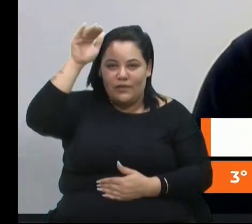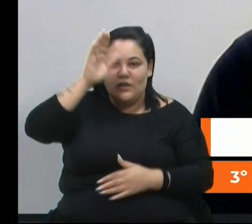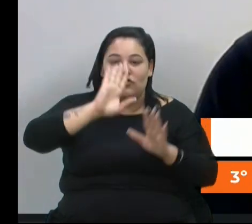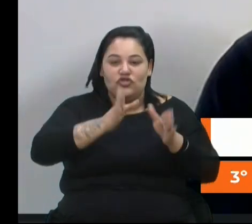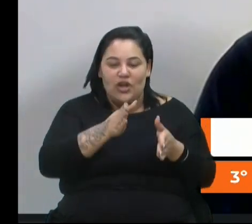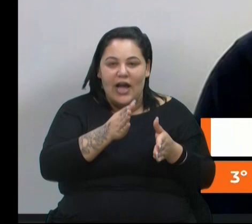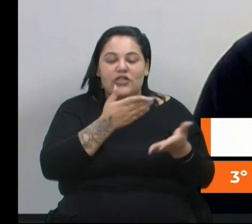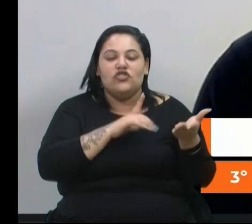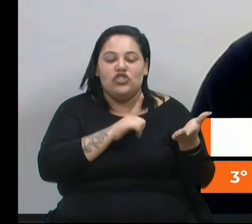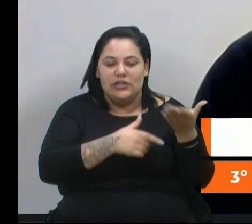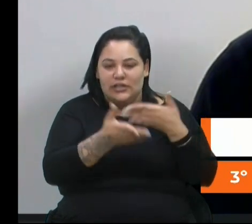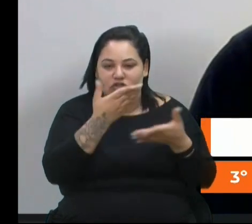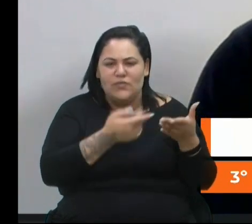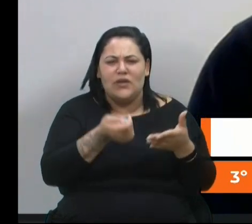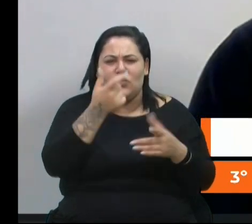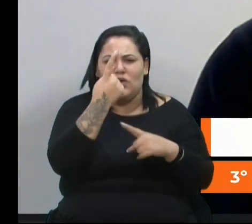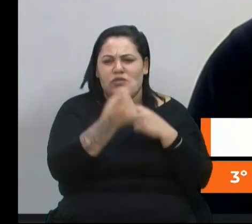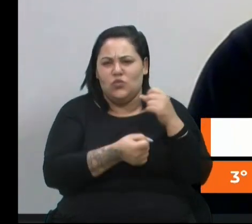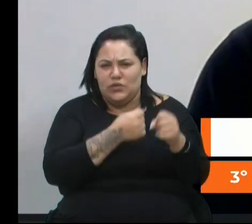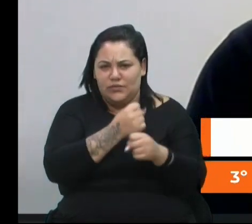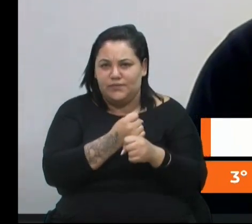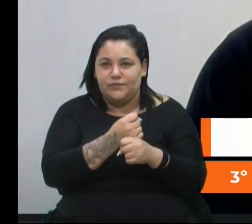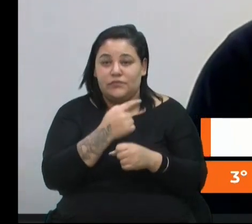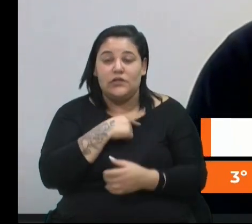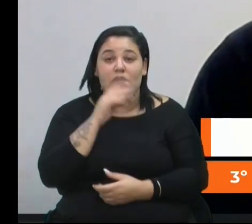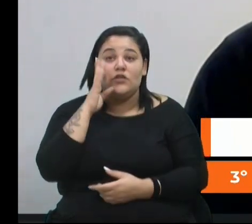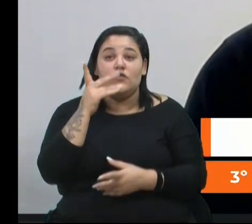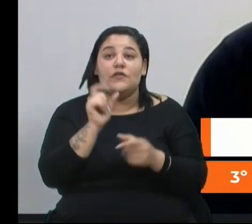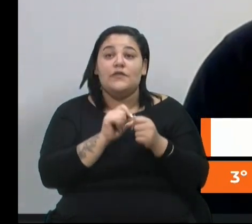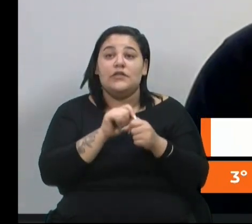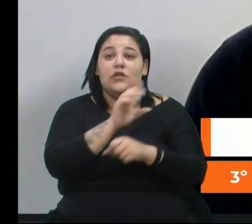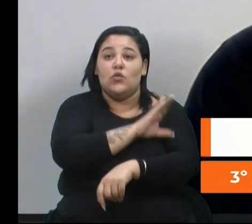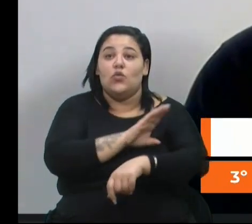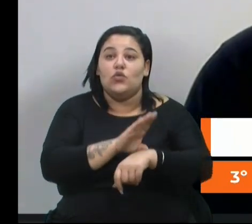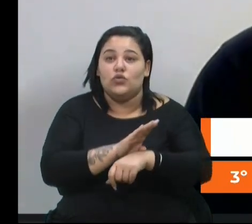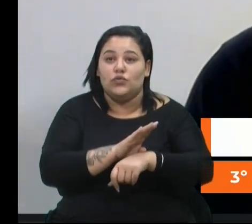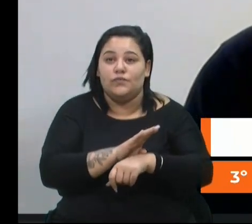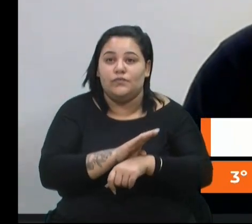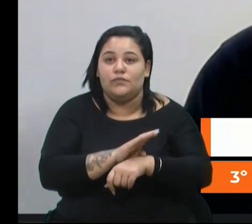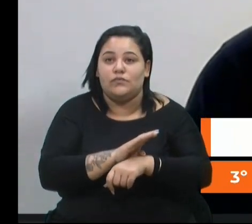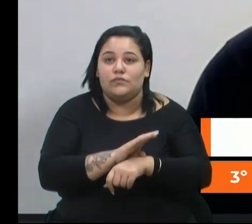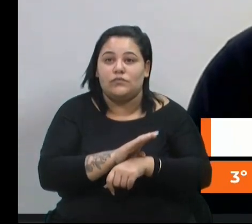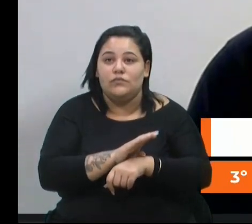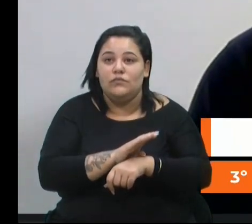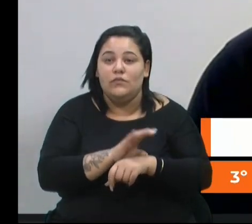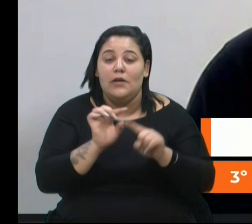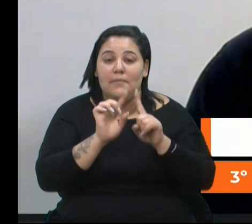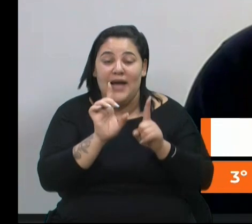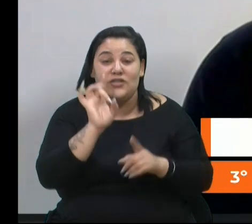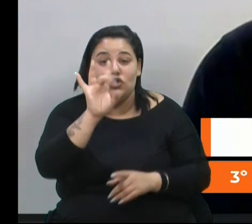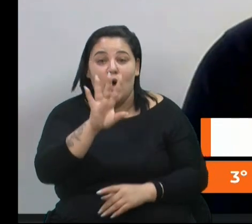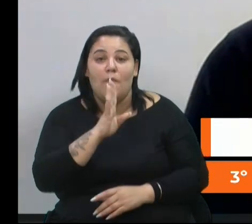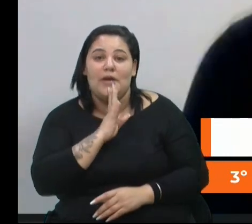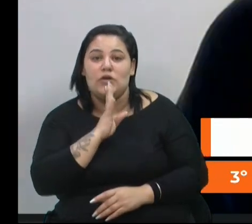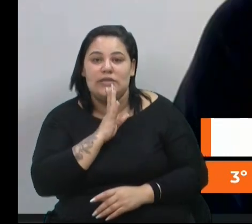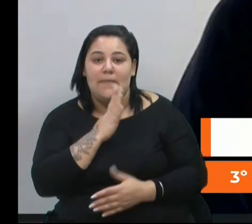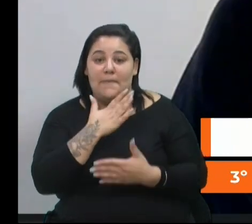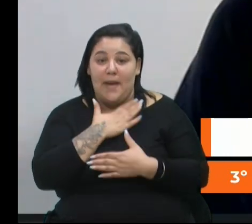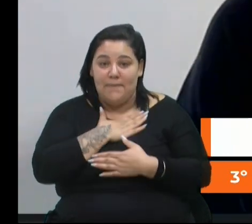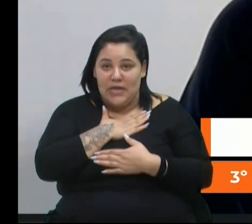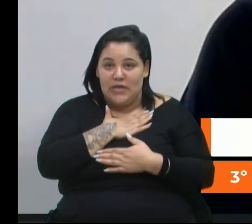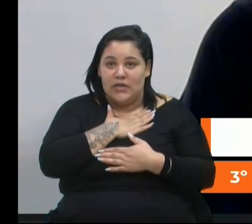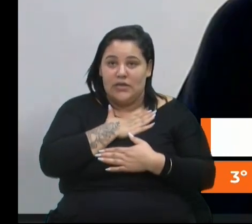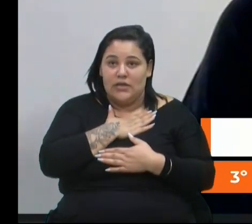essa sala, já tinha quase um ano, e eu resolvi fazer o curso, mas a princípio só para autoconhecimento, para mim e